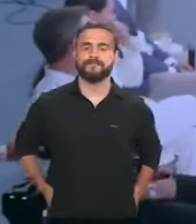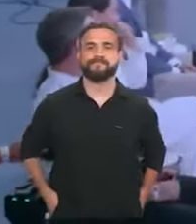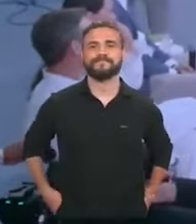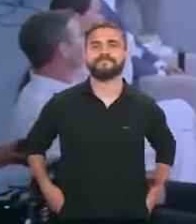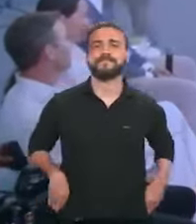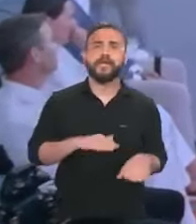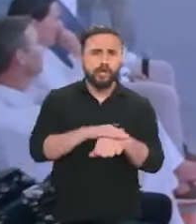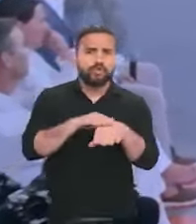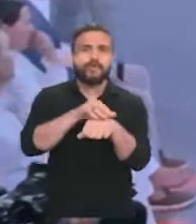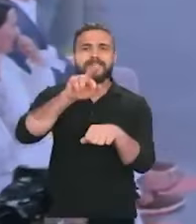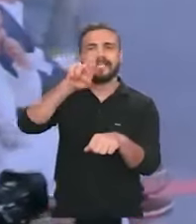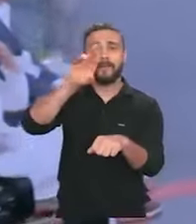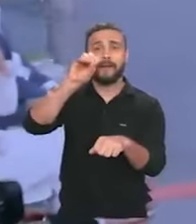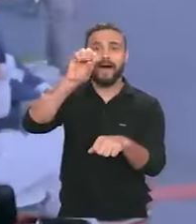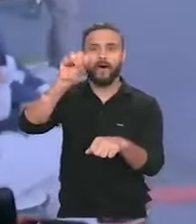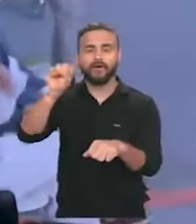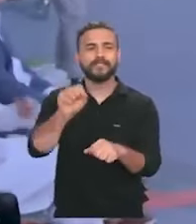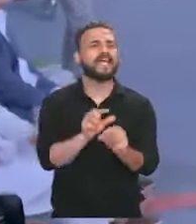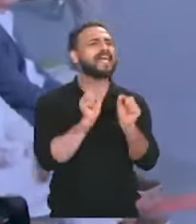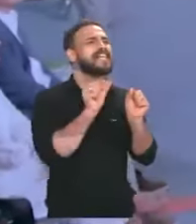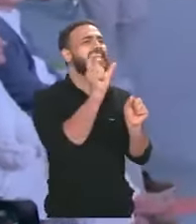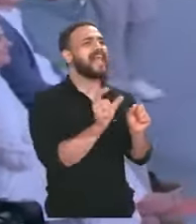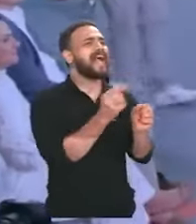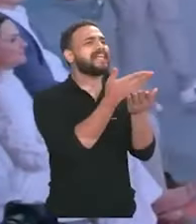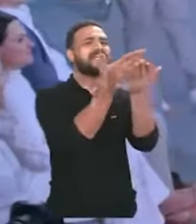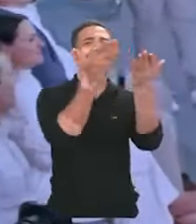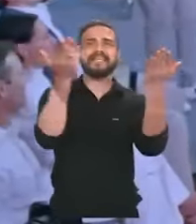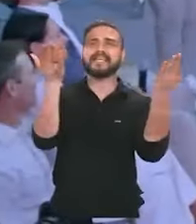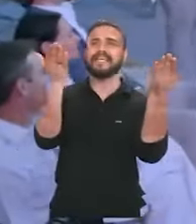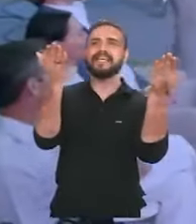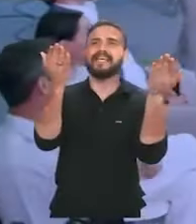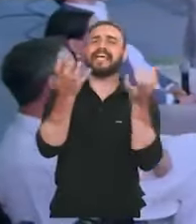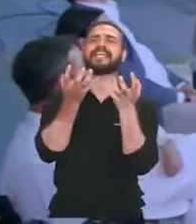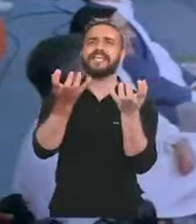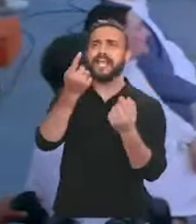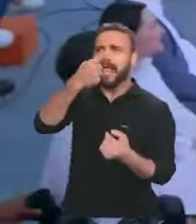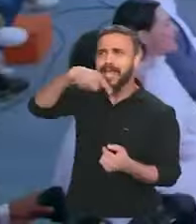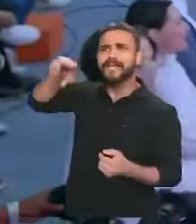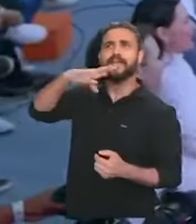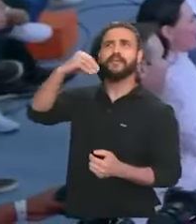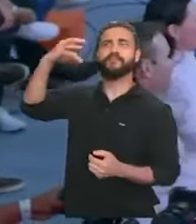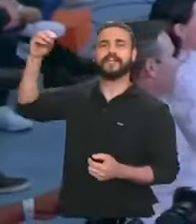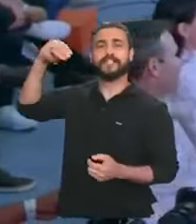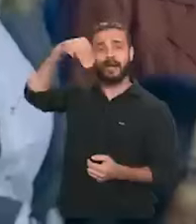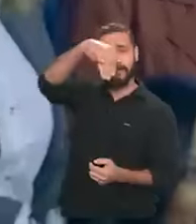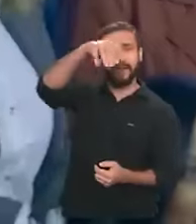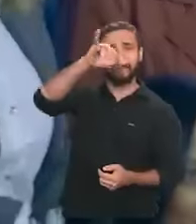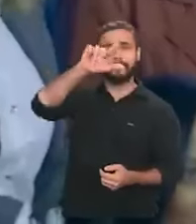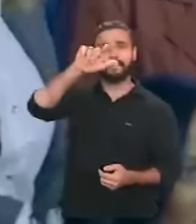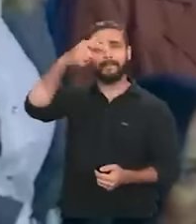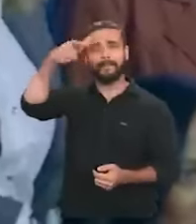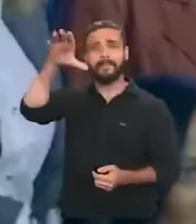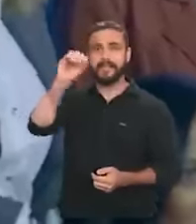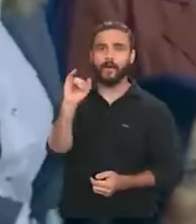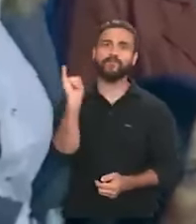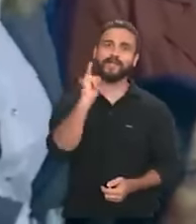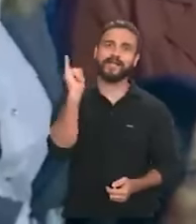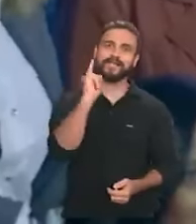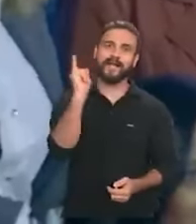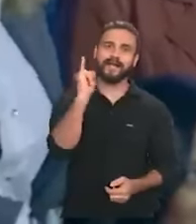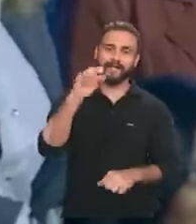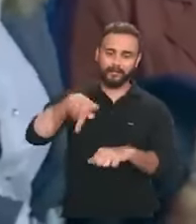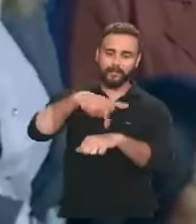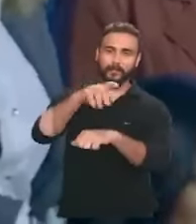tem alguém que quer ir para Milão aqui gente na Itália para fazer missão não é férias não né a roselin Faz